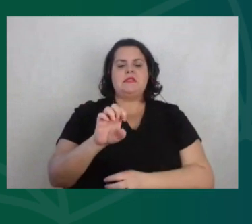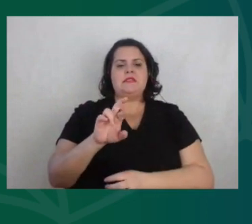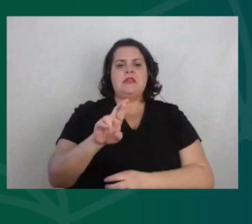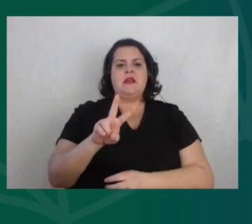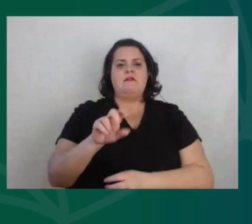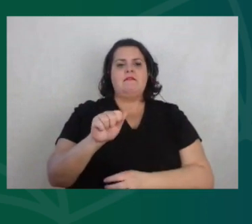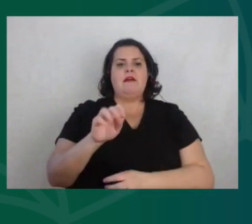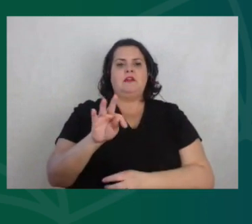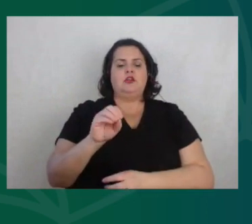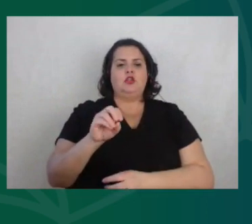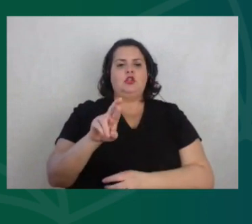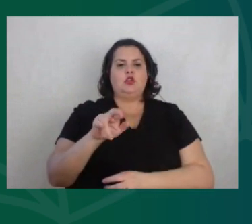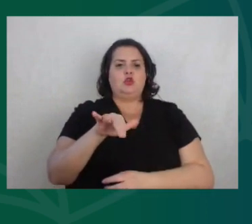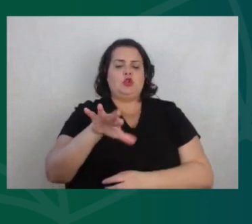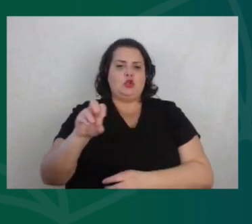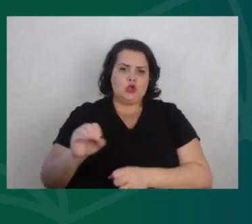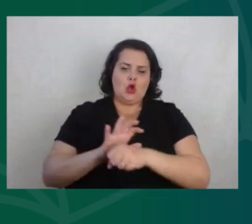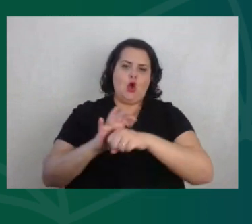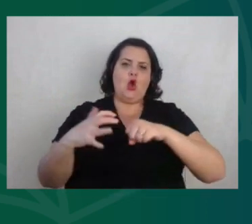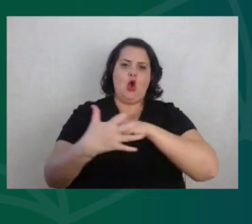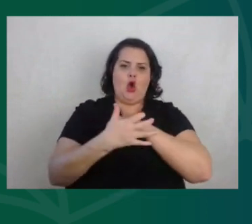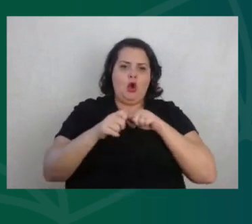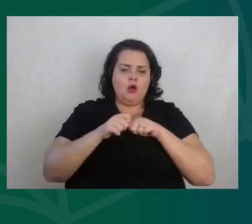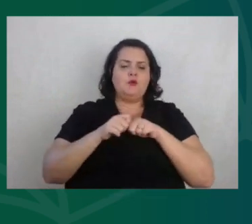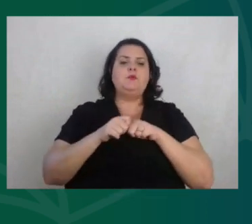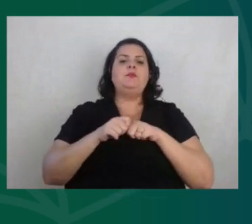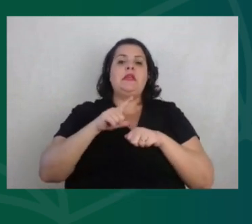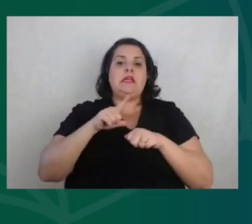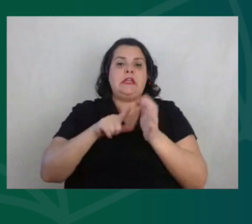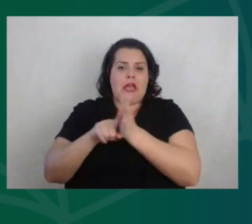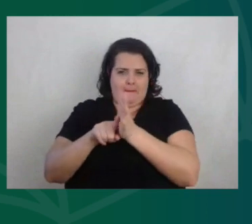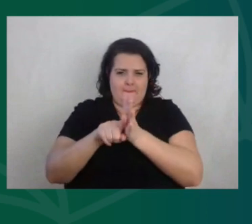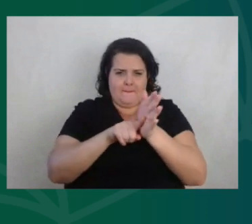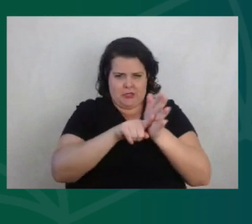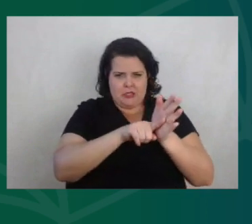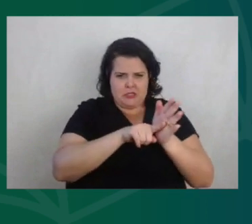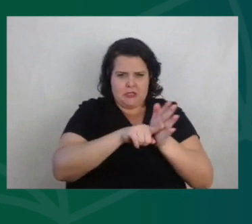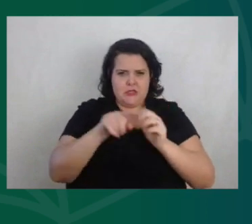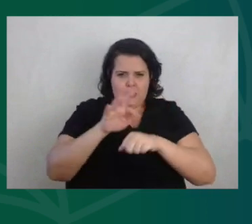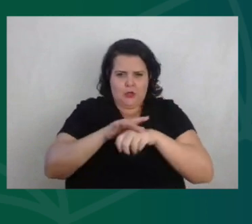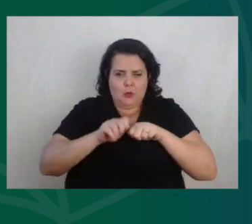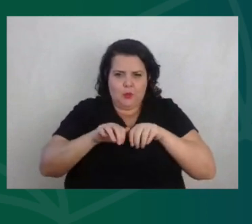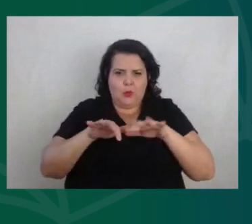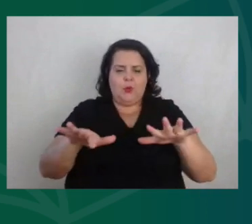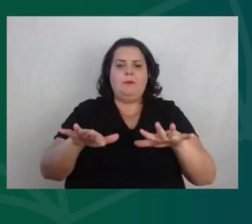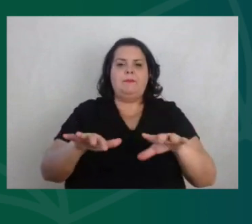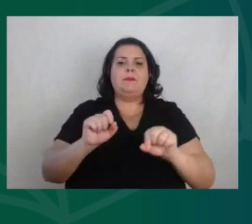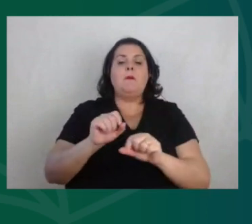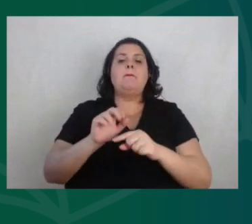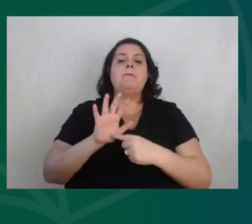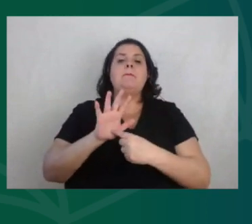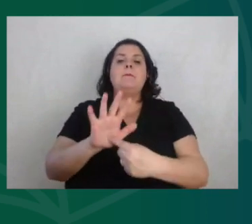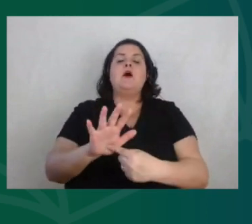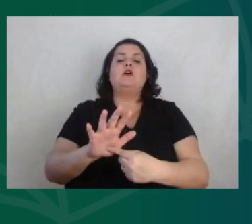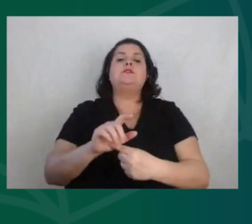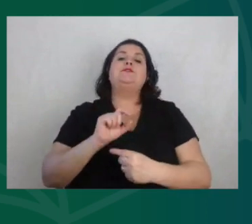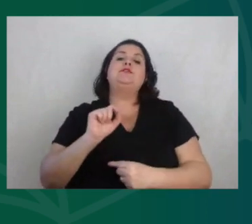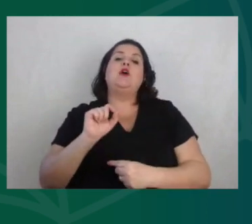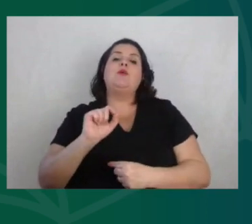avaliam rotineiramente a situação epidemiológica, também mostra outro impacto da desigualdade na